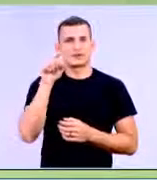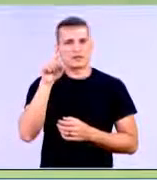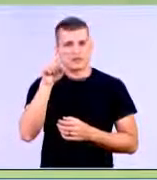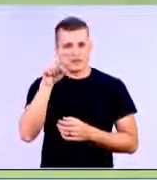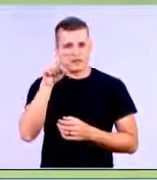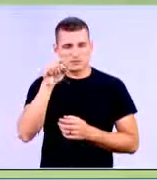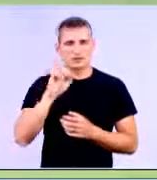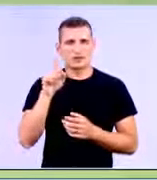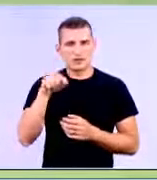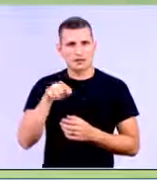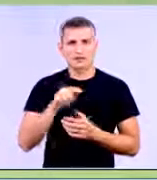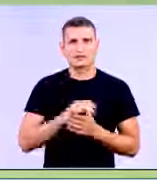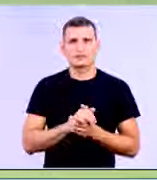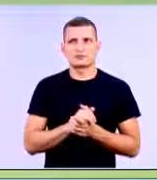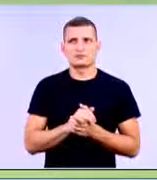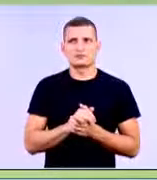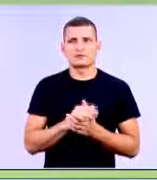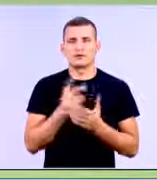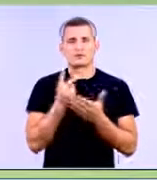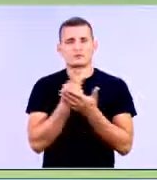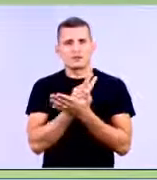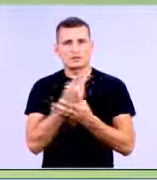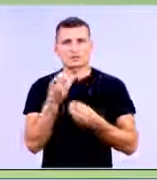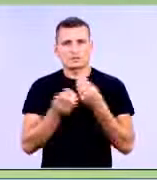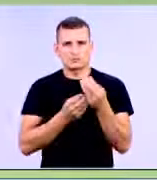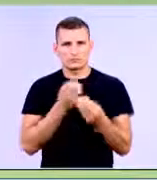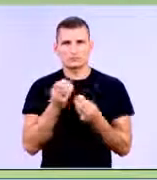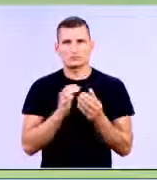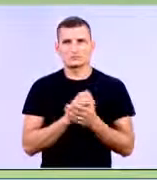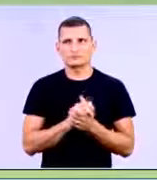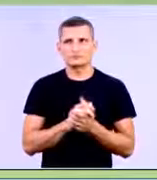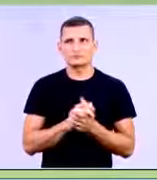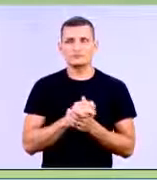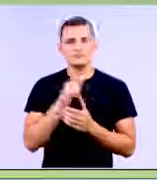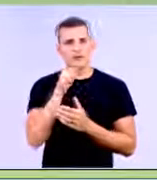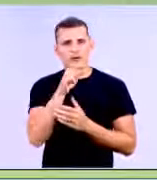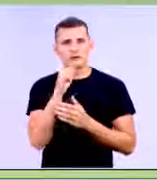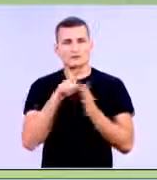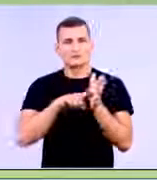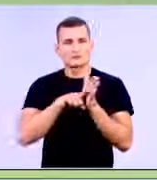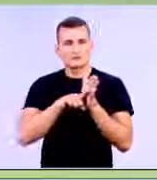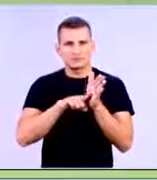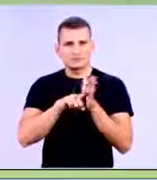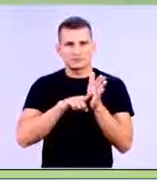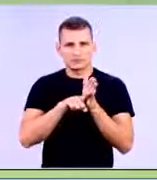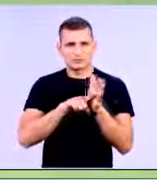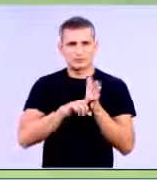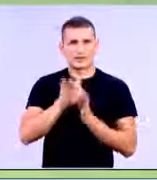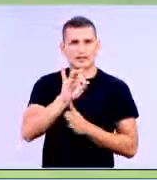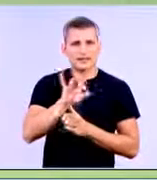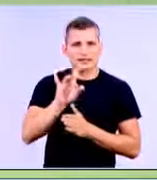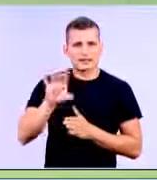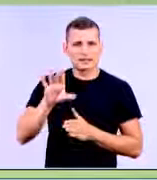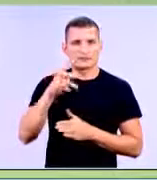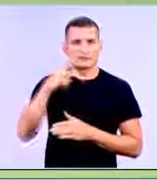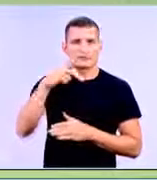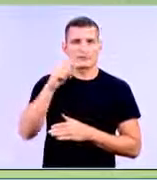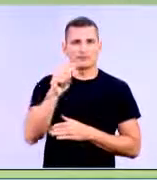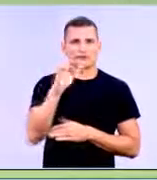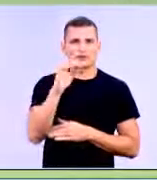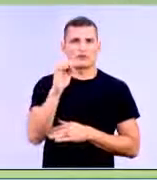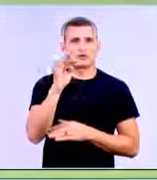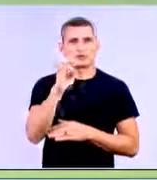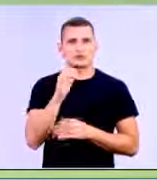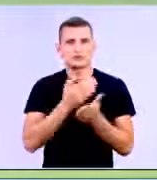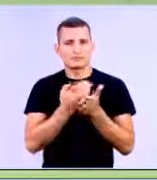filtro de pacotes acontece a partir do quê? Ele inspeciona cada pacote a partir do